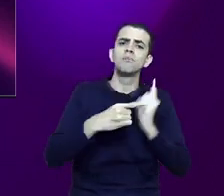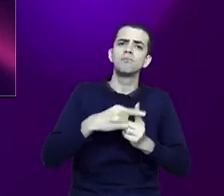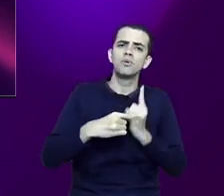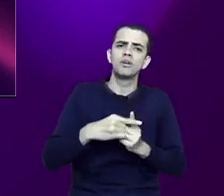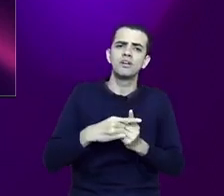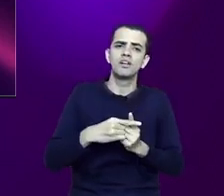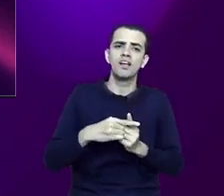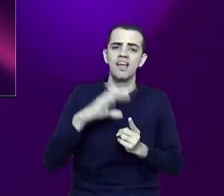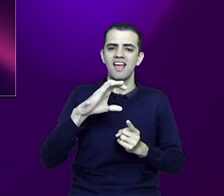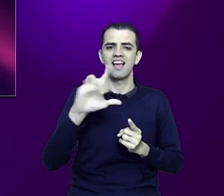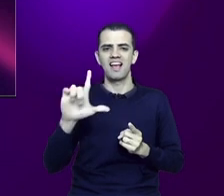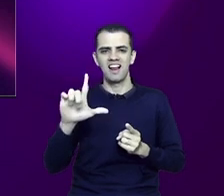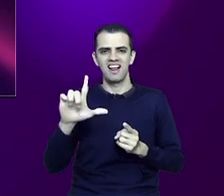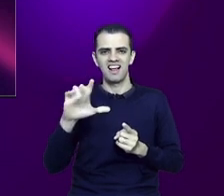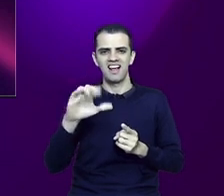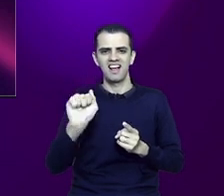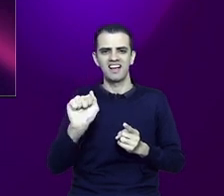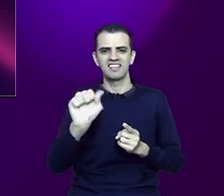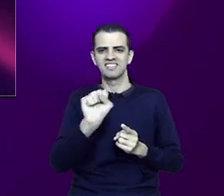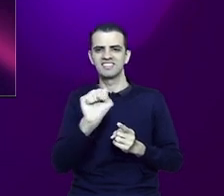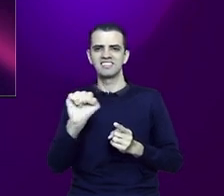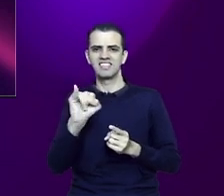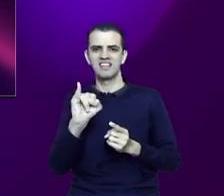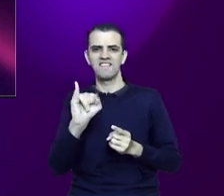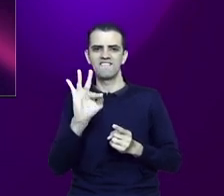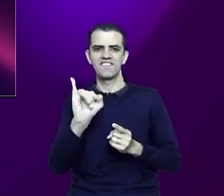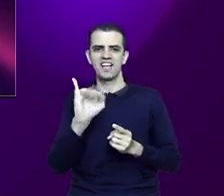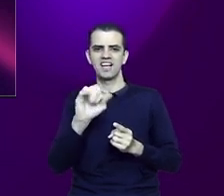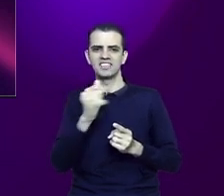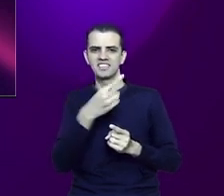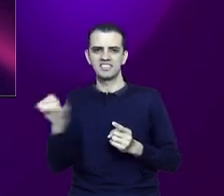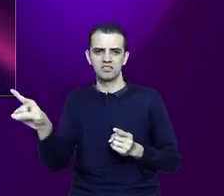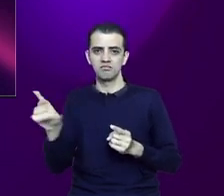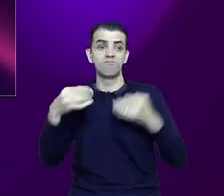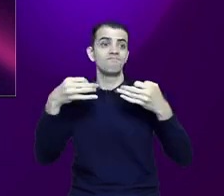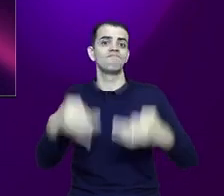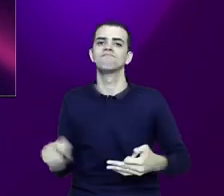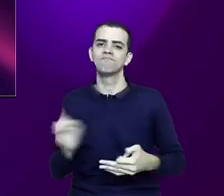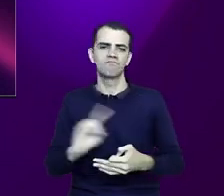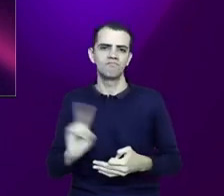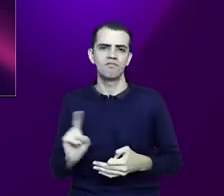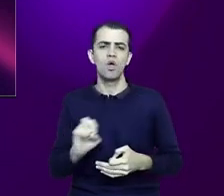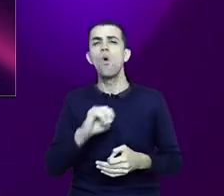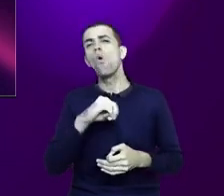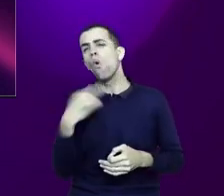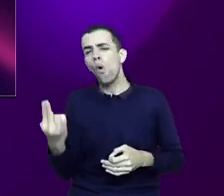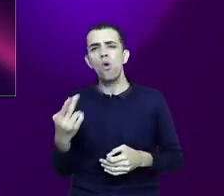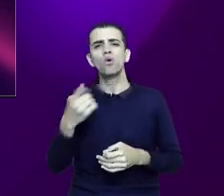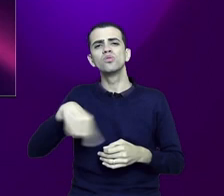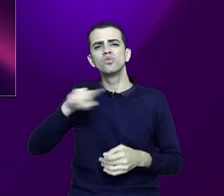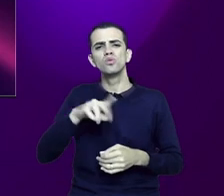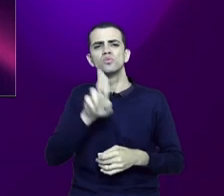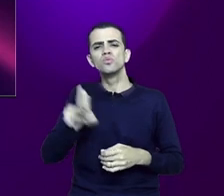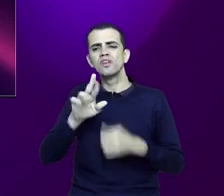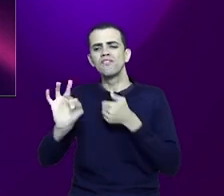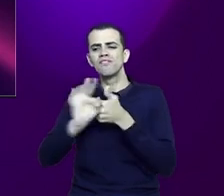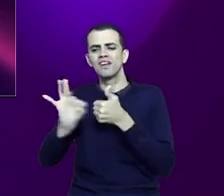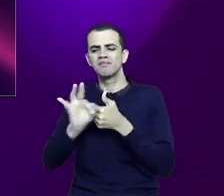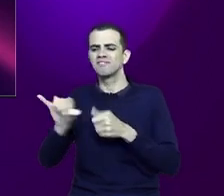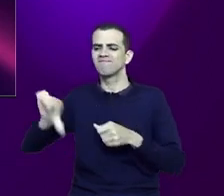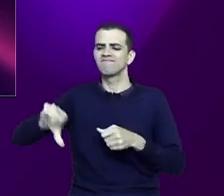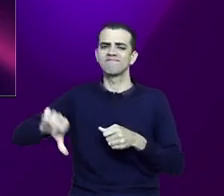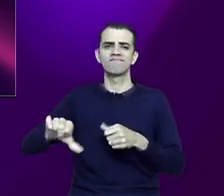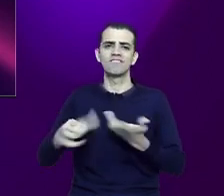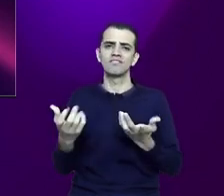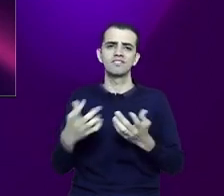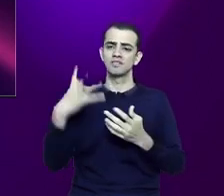não é ideal, ou o recurso que a gente utiliza para entender é que está ficando ultrapassado? Será que uma